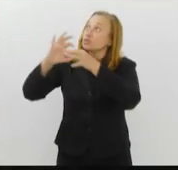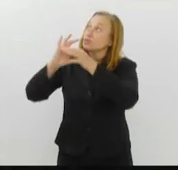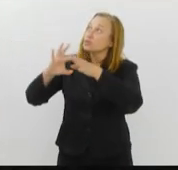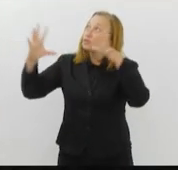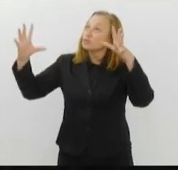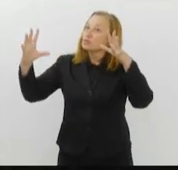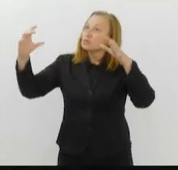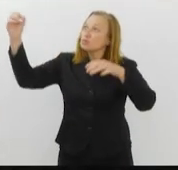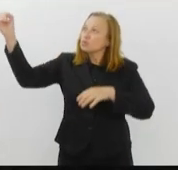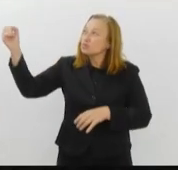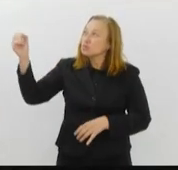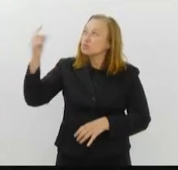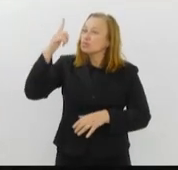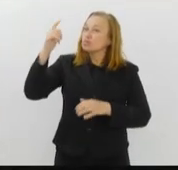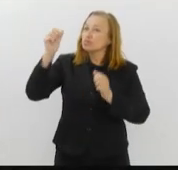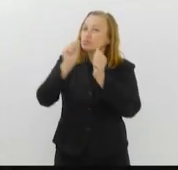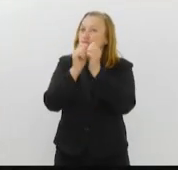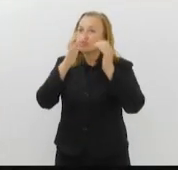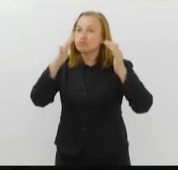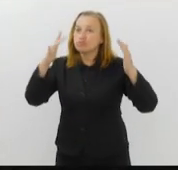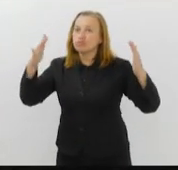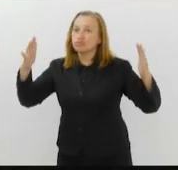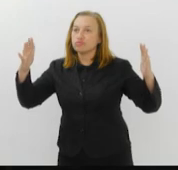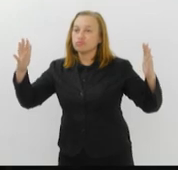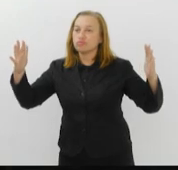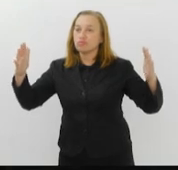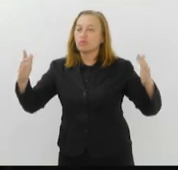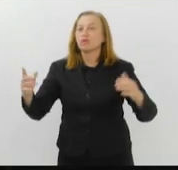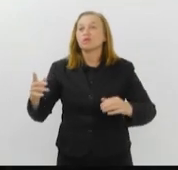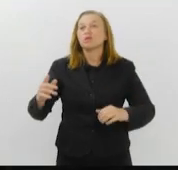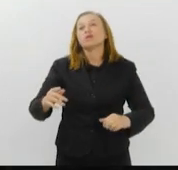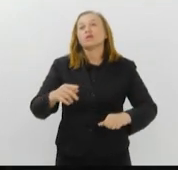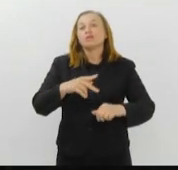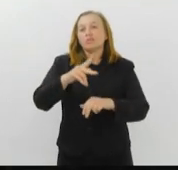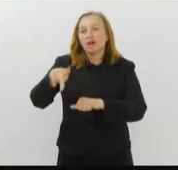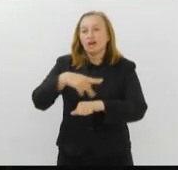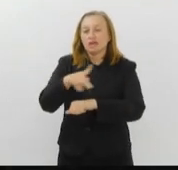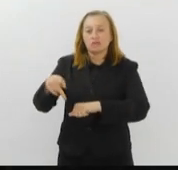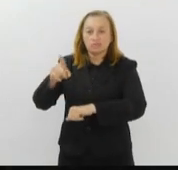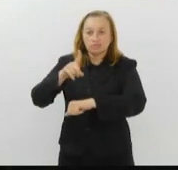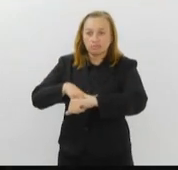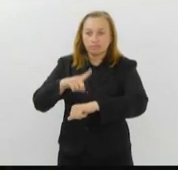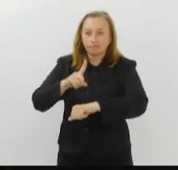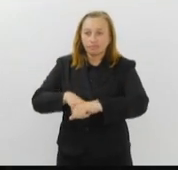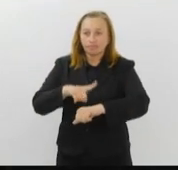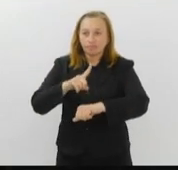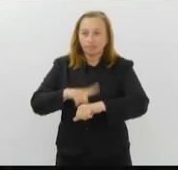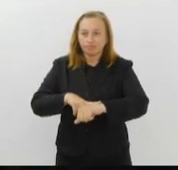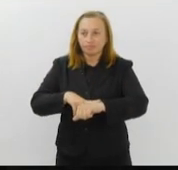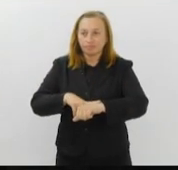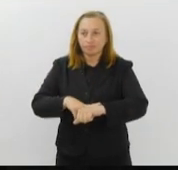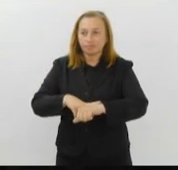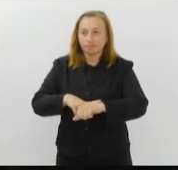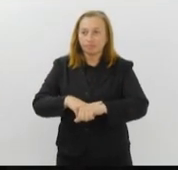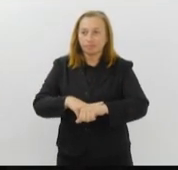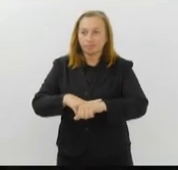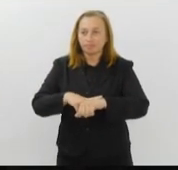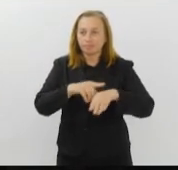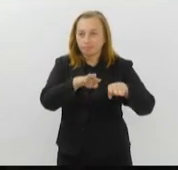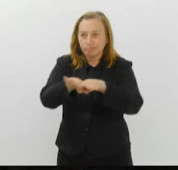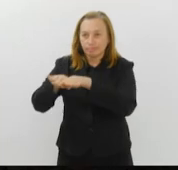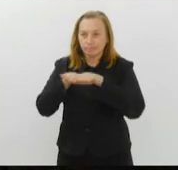sol da liberdade e raios fidos brilhou do céu da pátria nesse instante seu